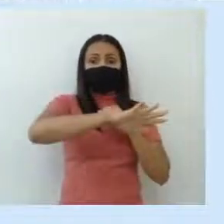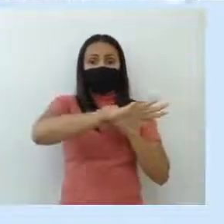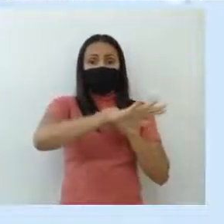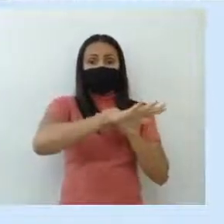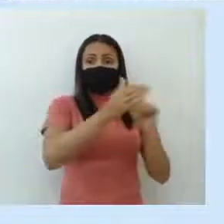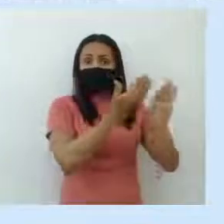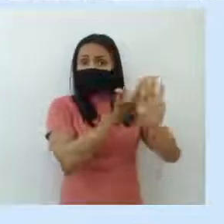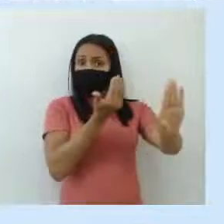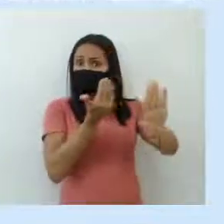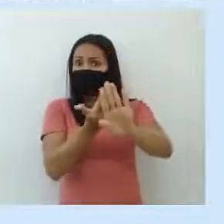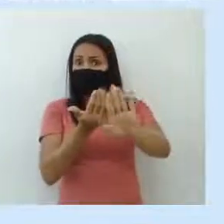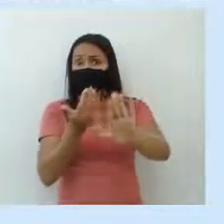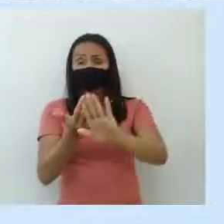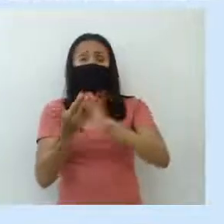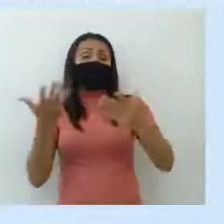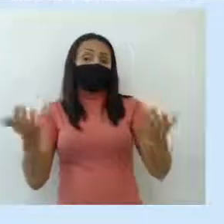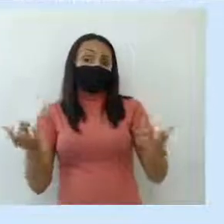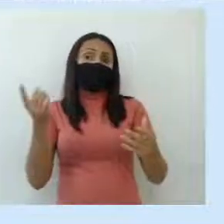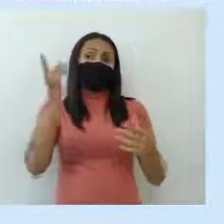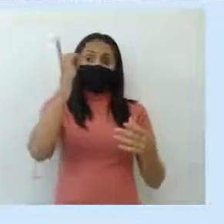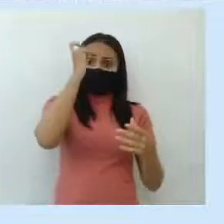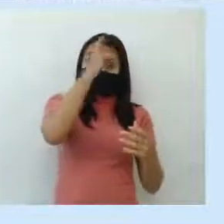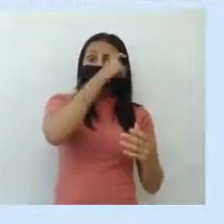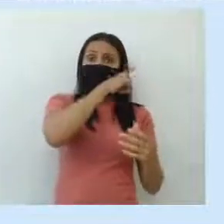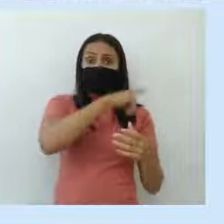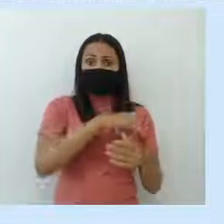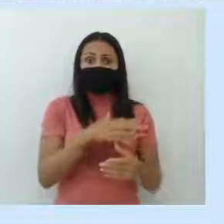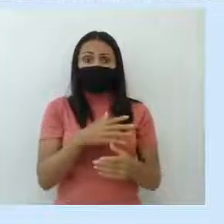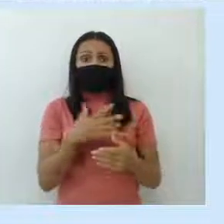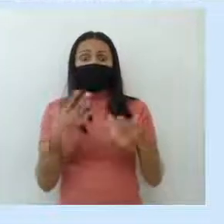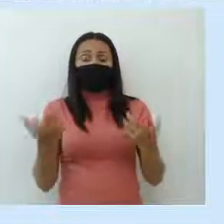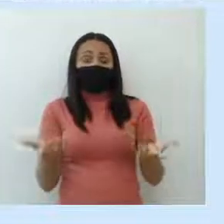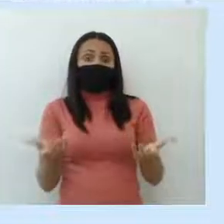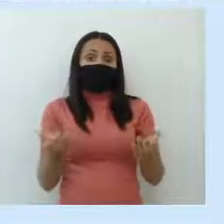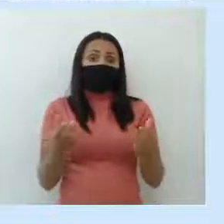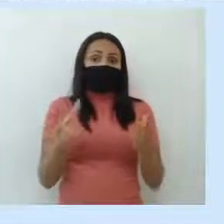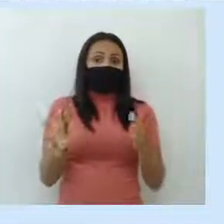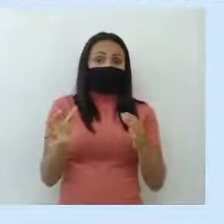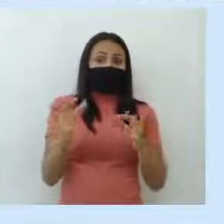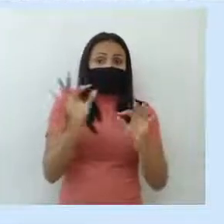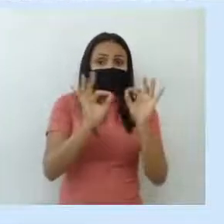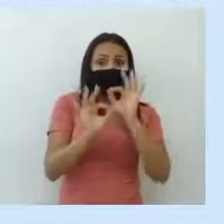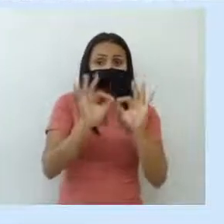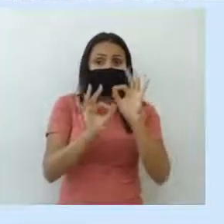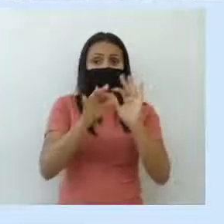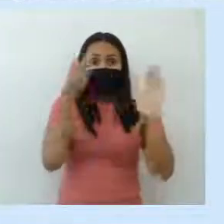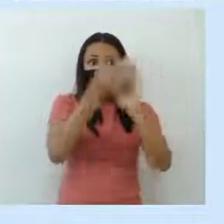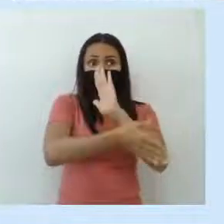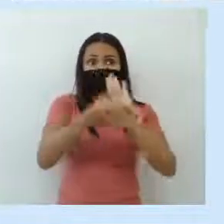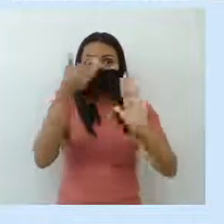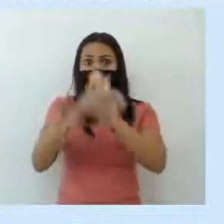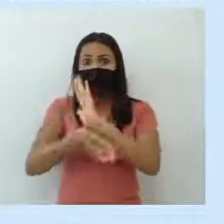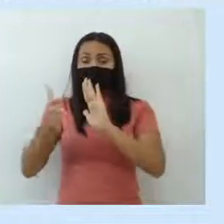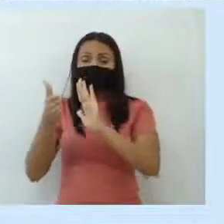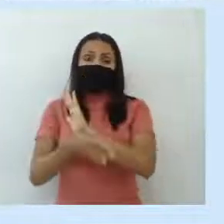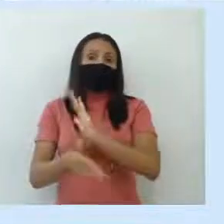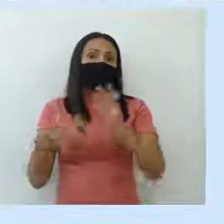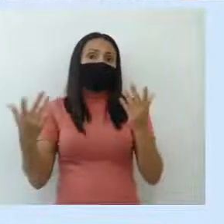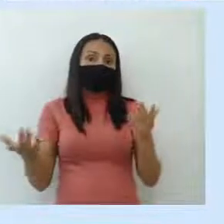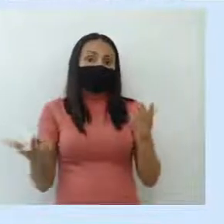Isso aí dificultava, na realidade, a questão do planejamento de fuga, né? Então, eles eram separados,